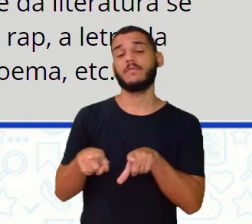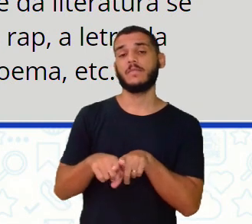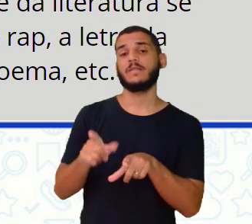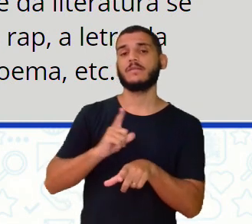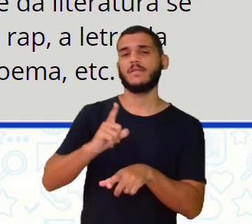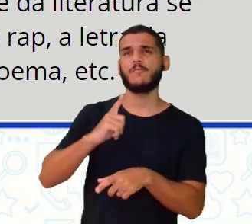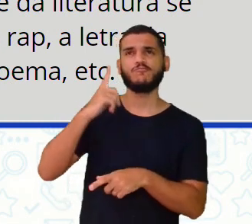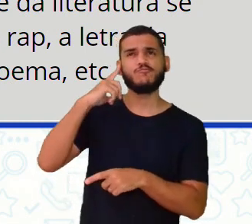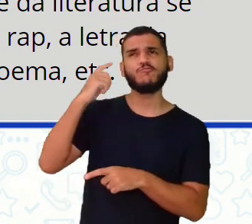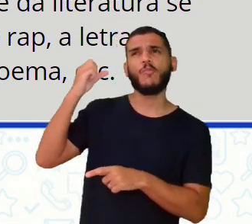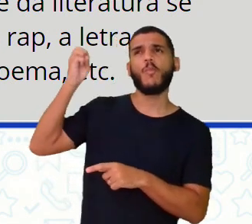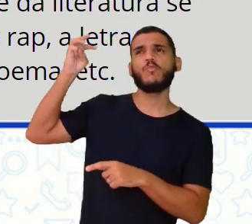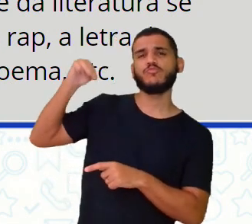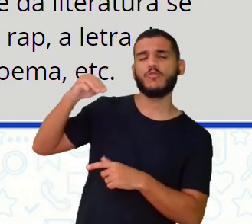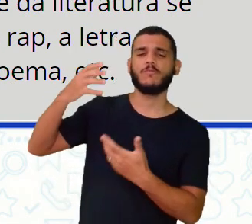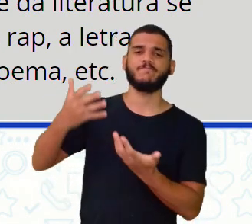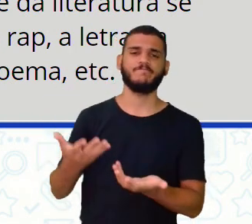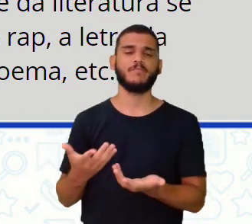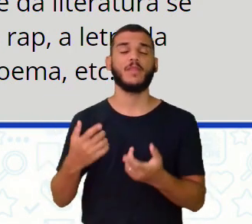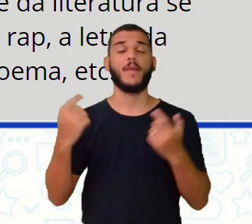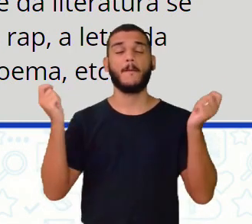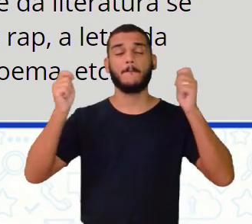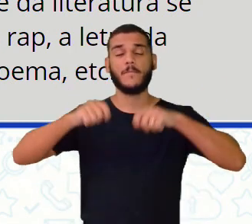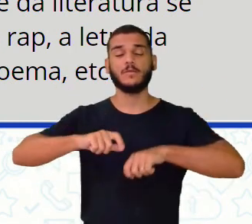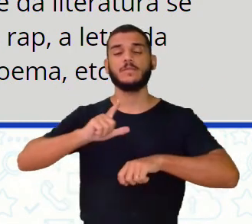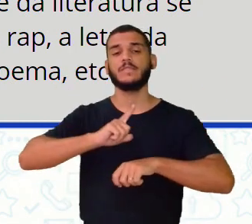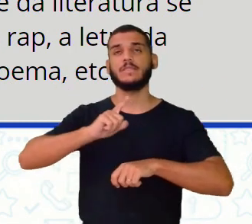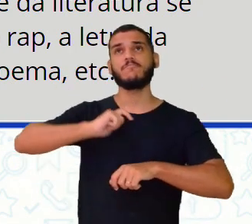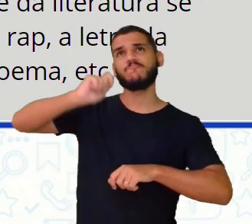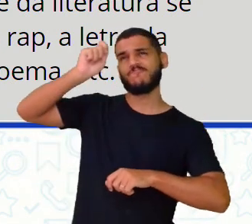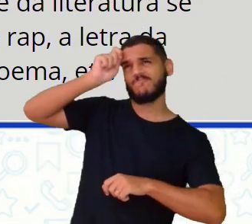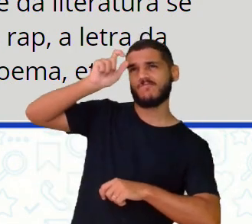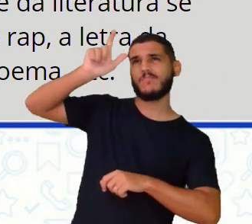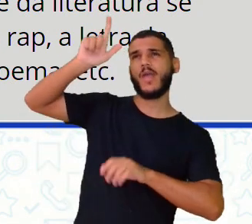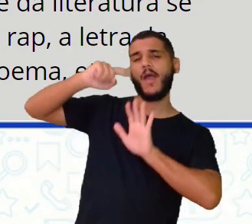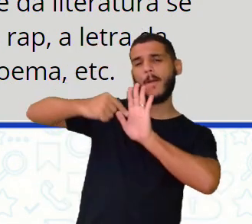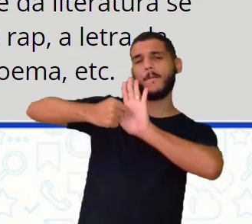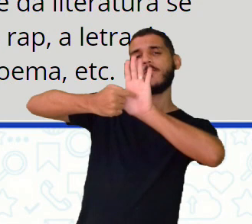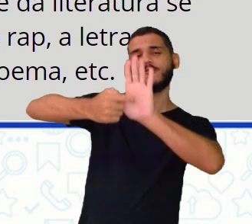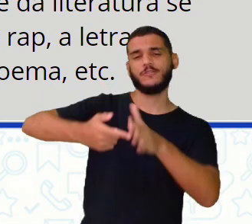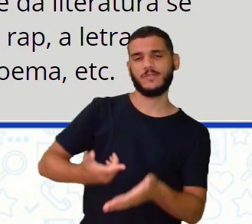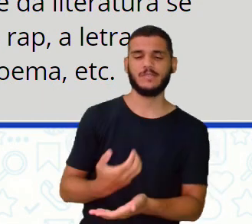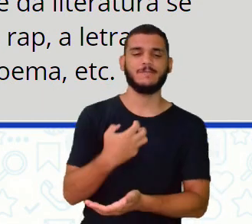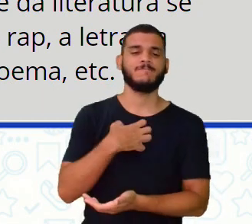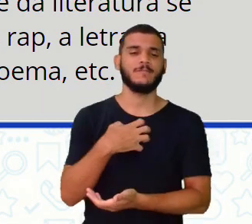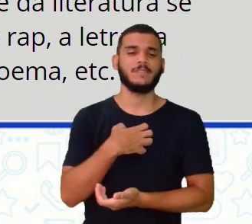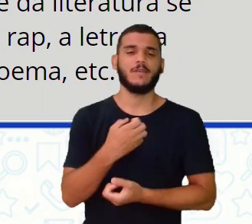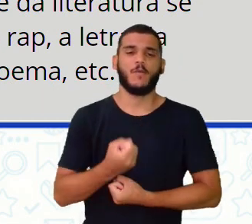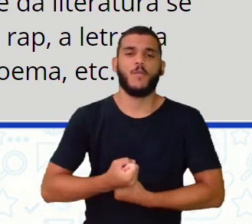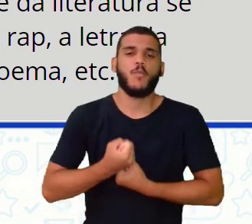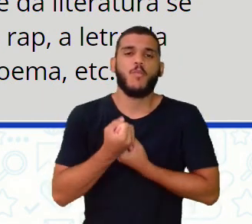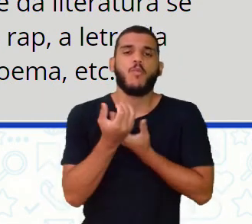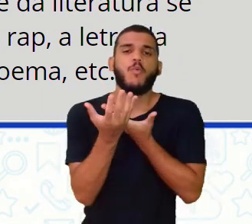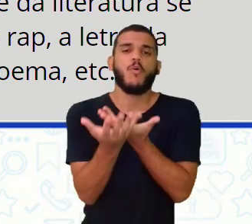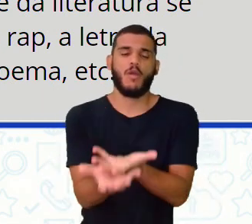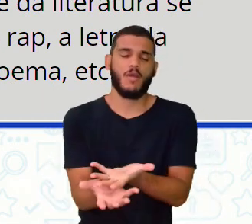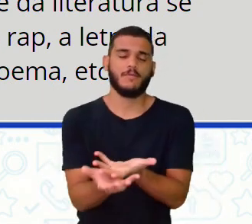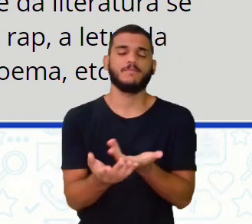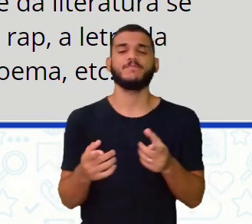sonoros, para assim exprimirem ideias, estados de alma,